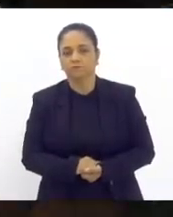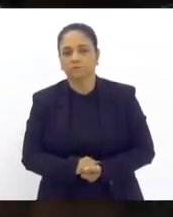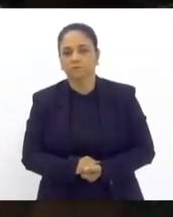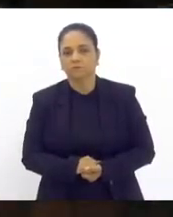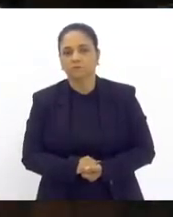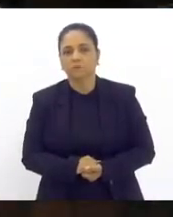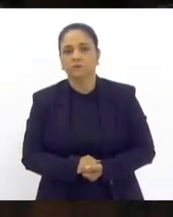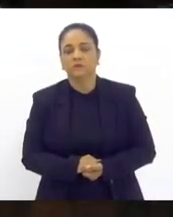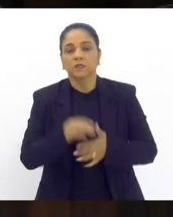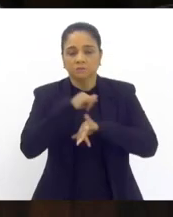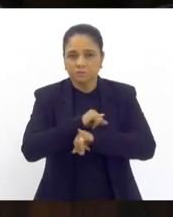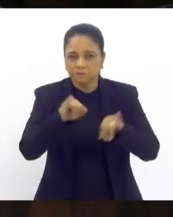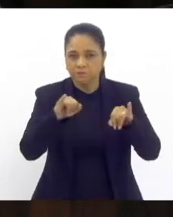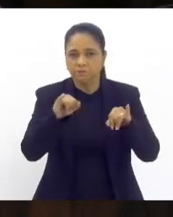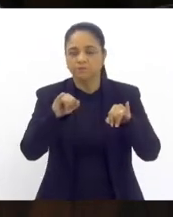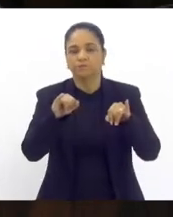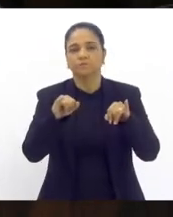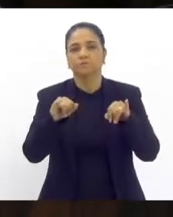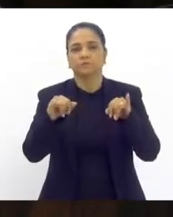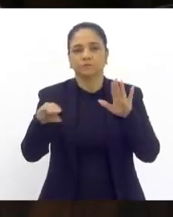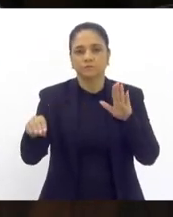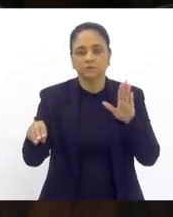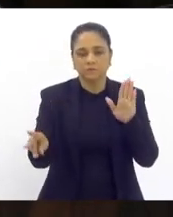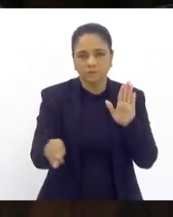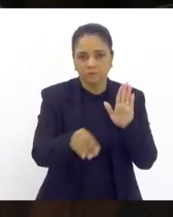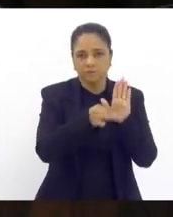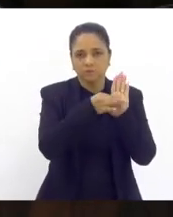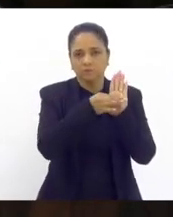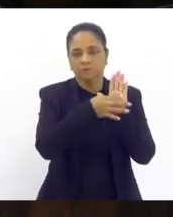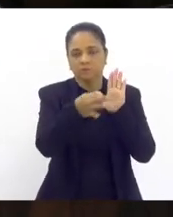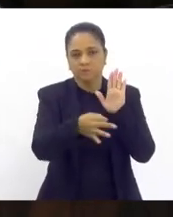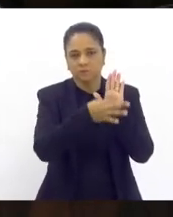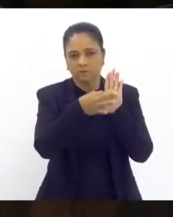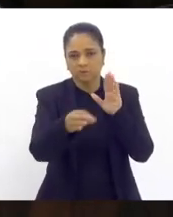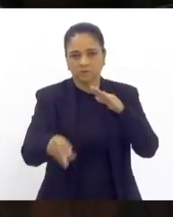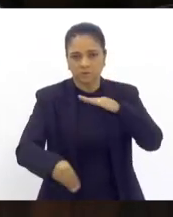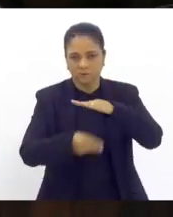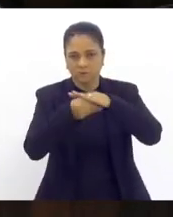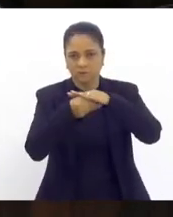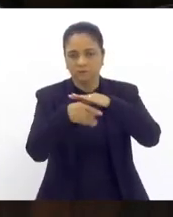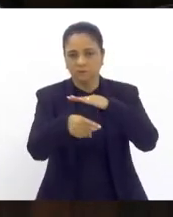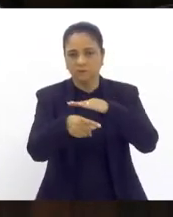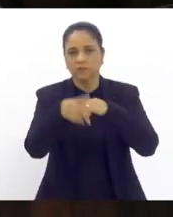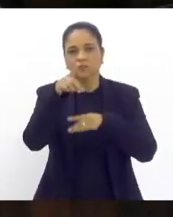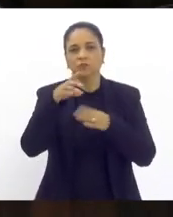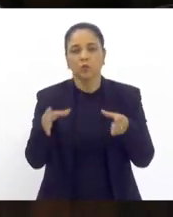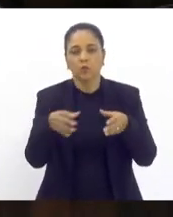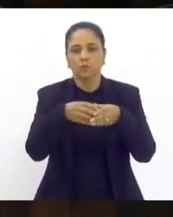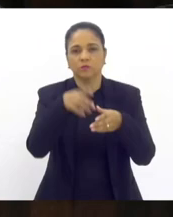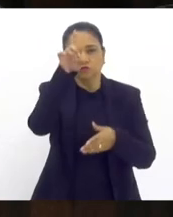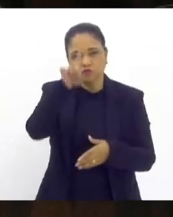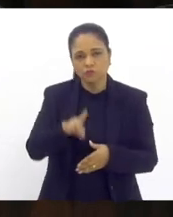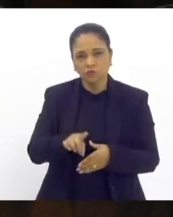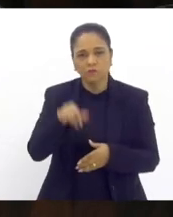Para emitir parecer pela Comissão de Direito das Mulheres.